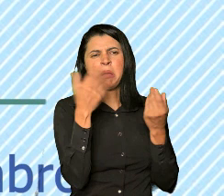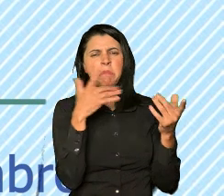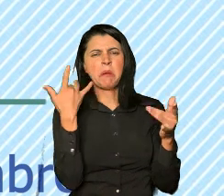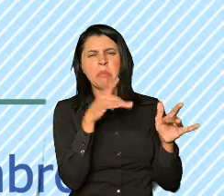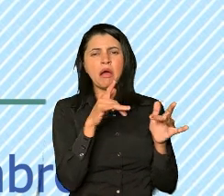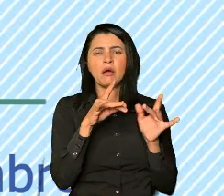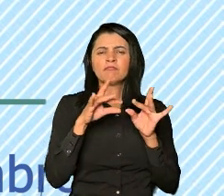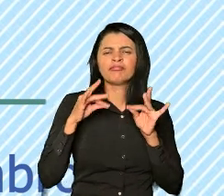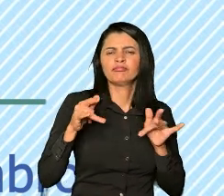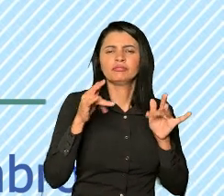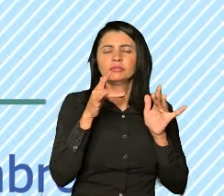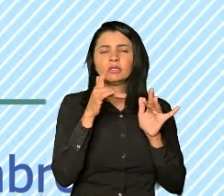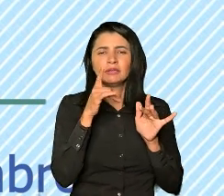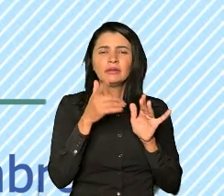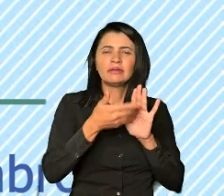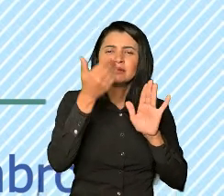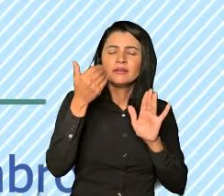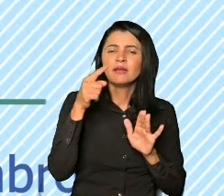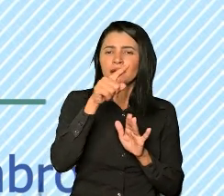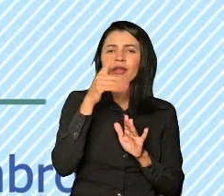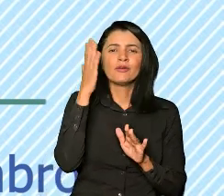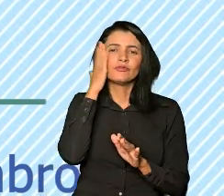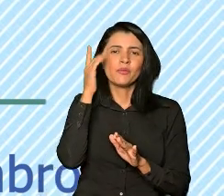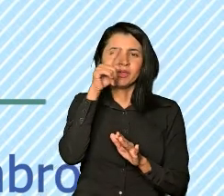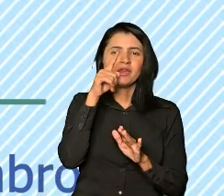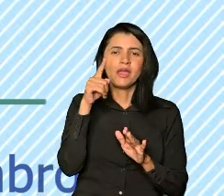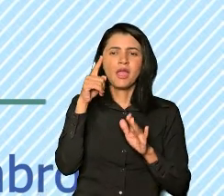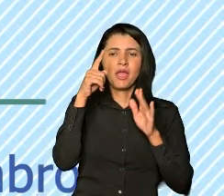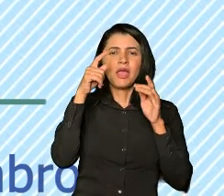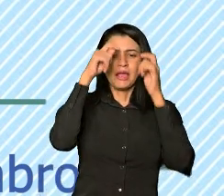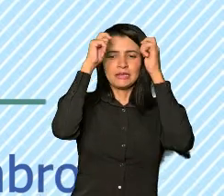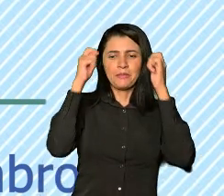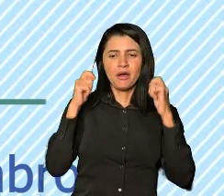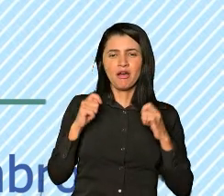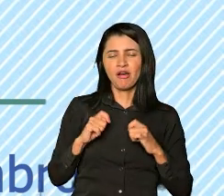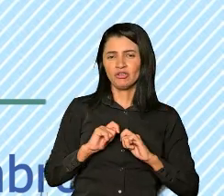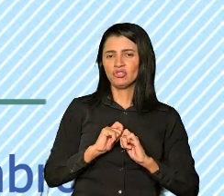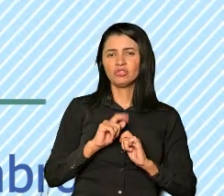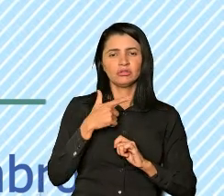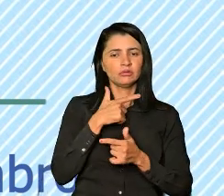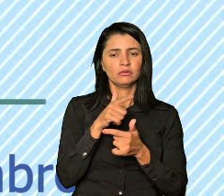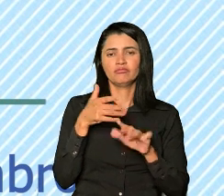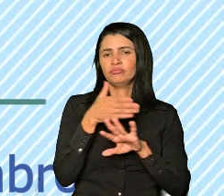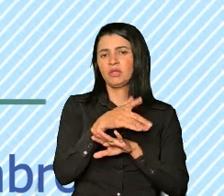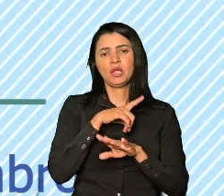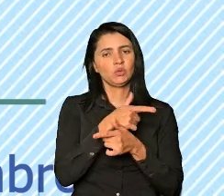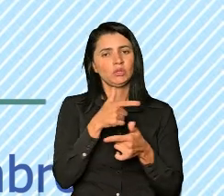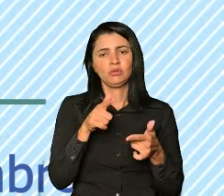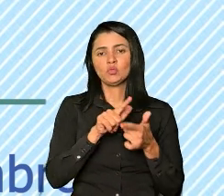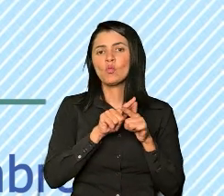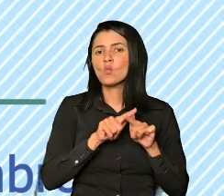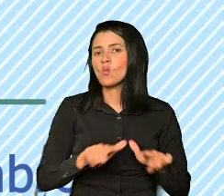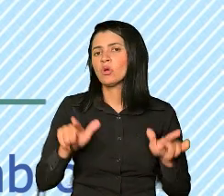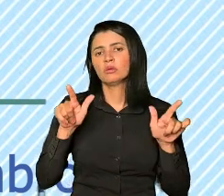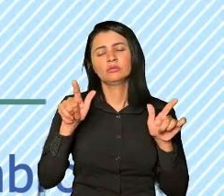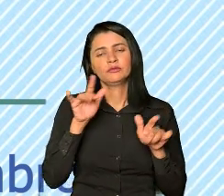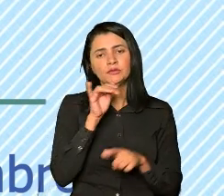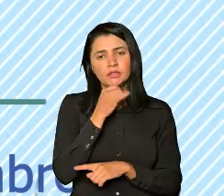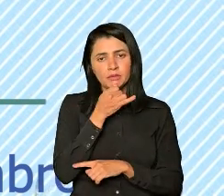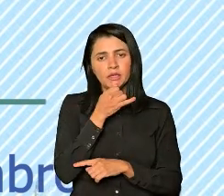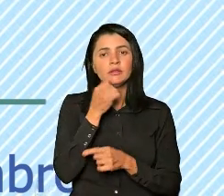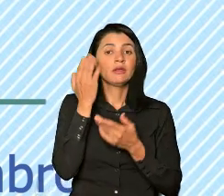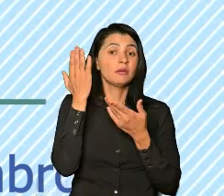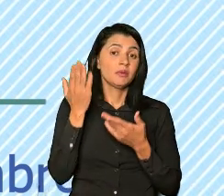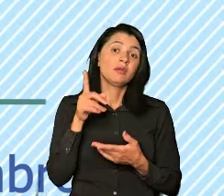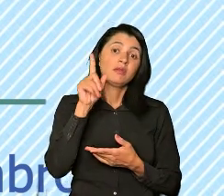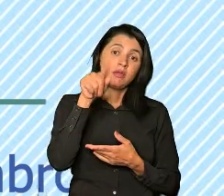com o patrimônio público, e eu soube que esse busto ele não está mais no passeio público. Infelizmente, mas esse